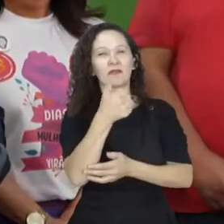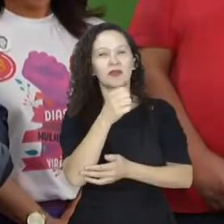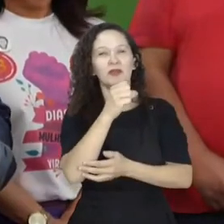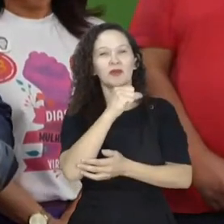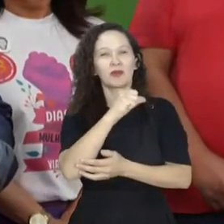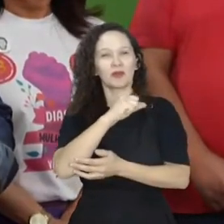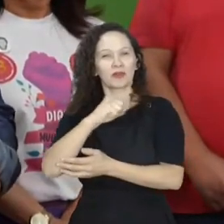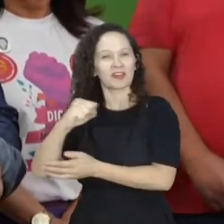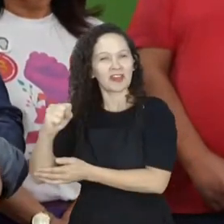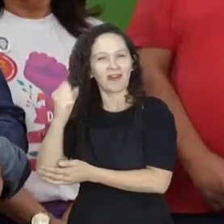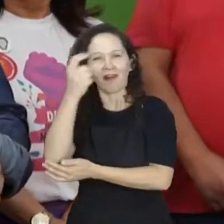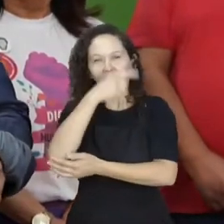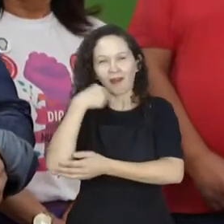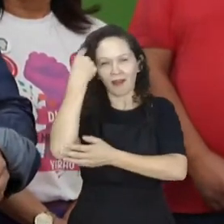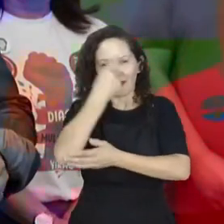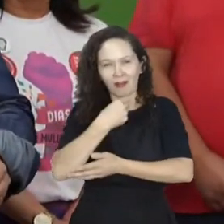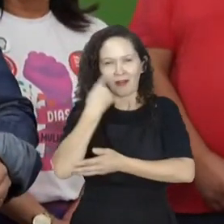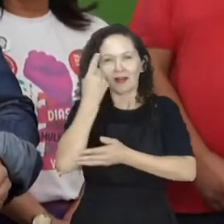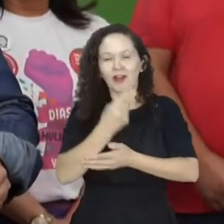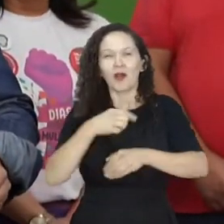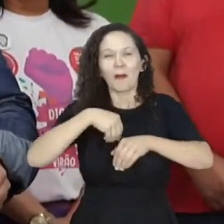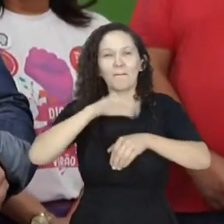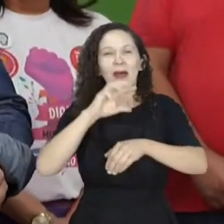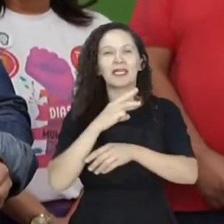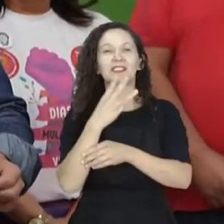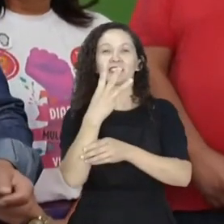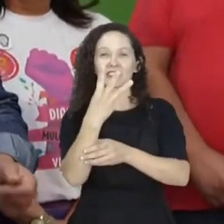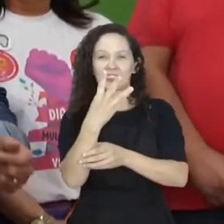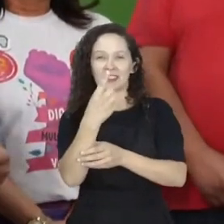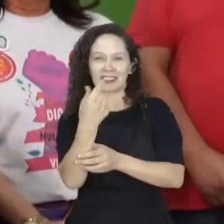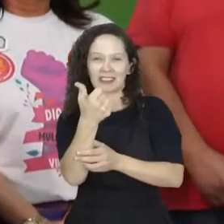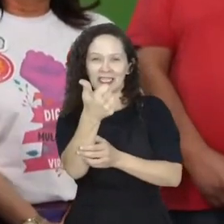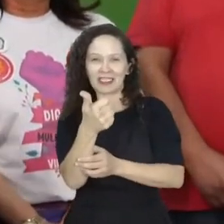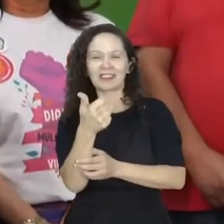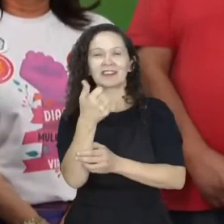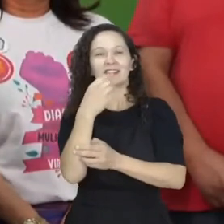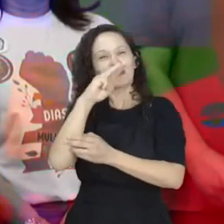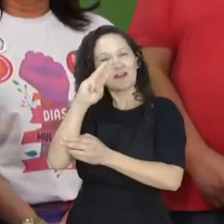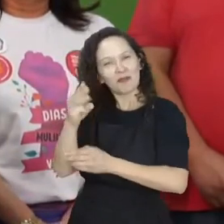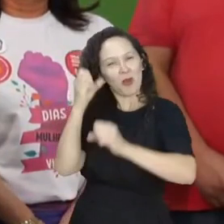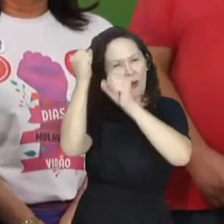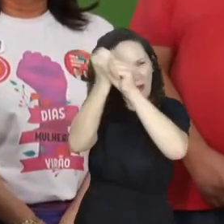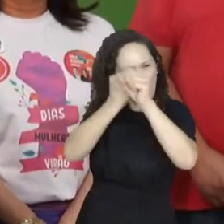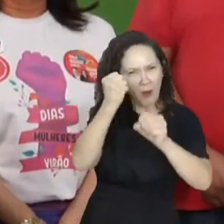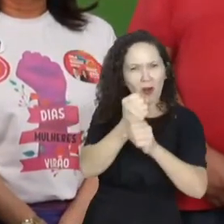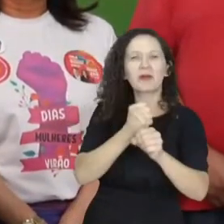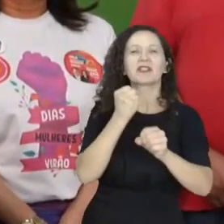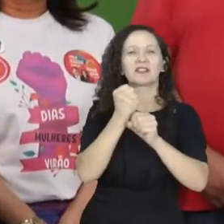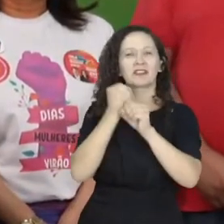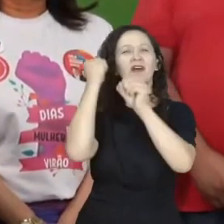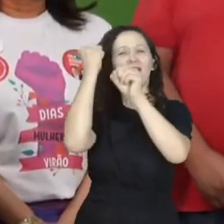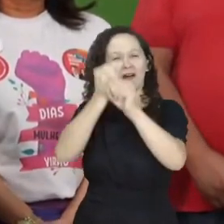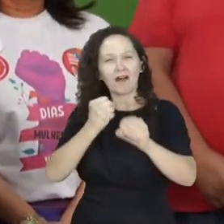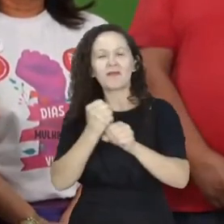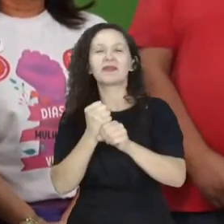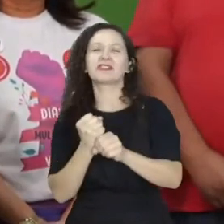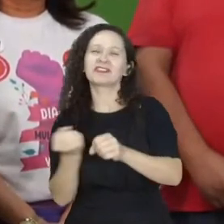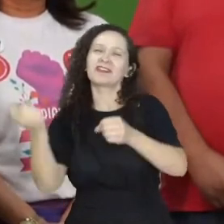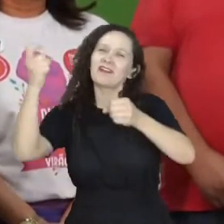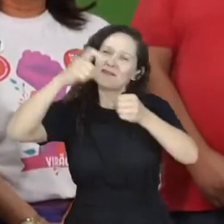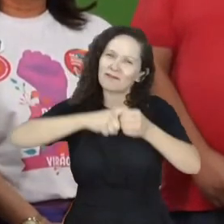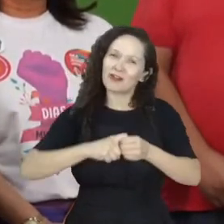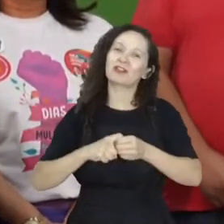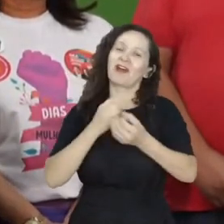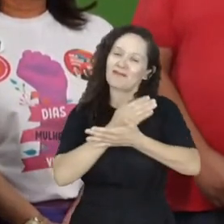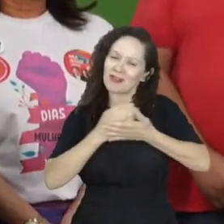13.800 obras e tem mais de 13 mil obras que estavam começadas, que podem ser recomeçadas